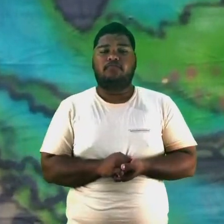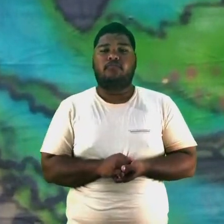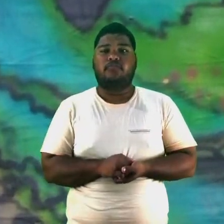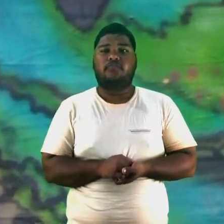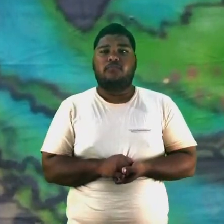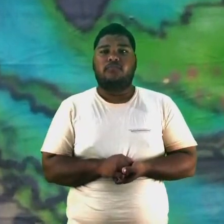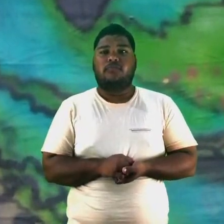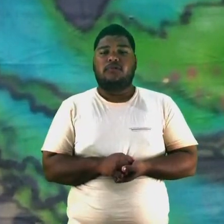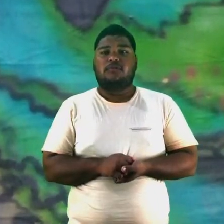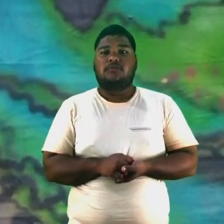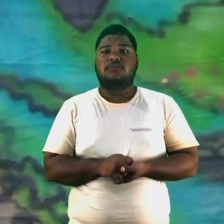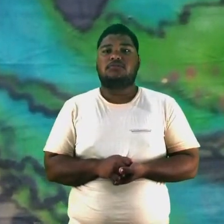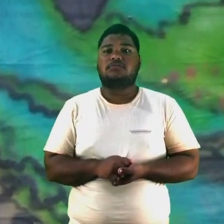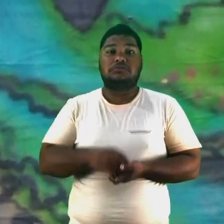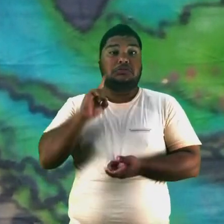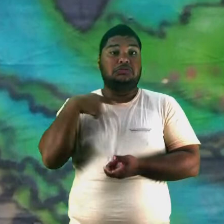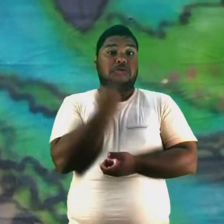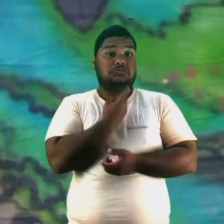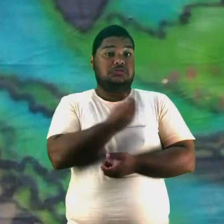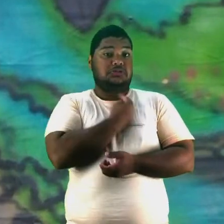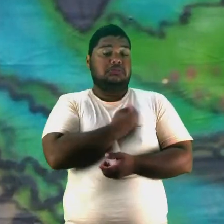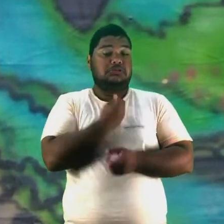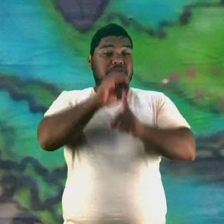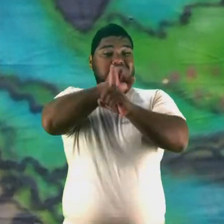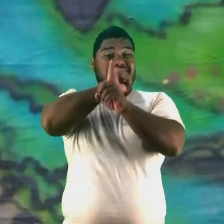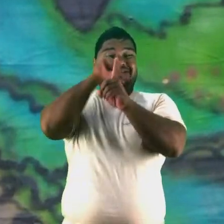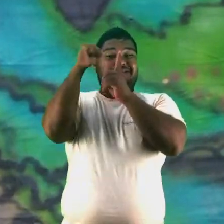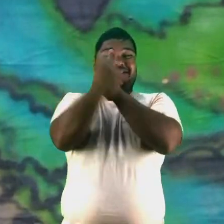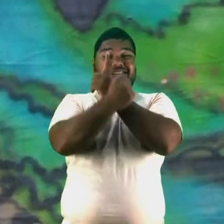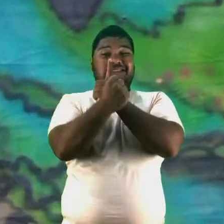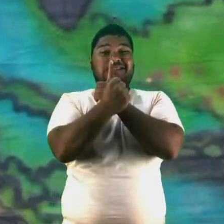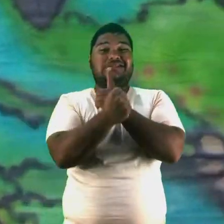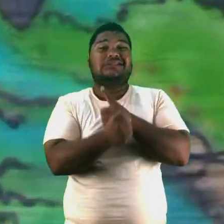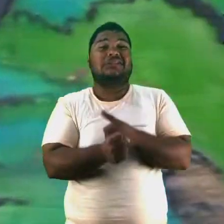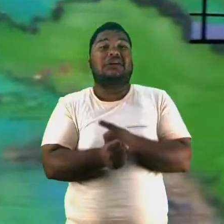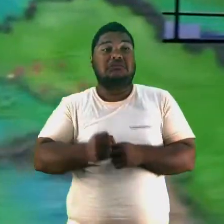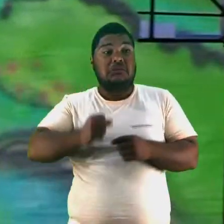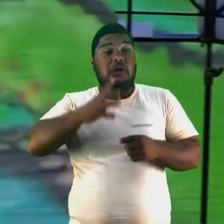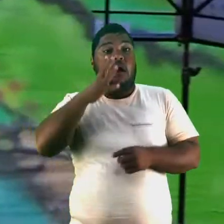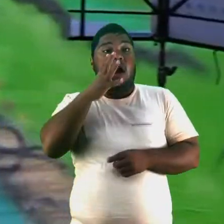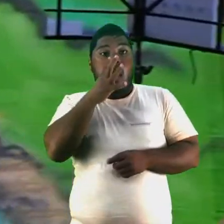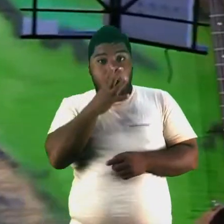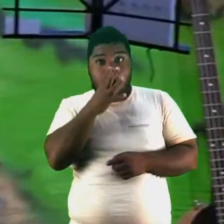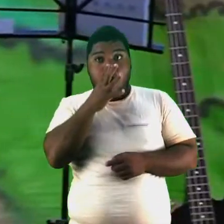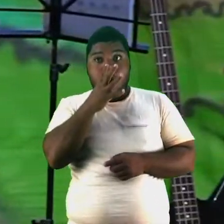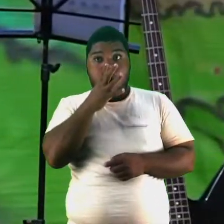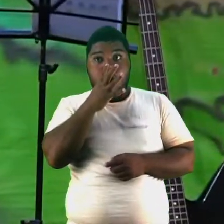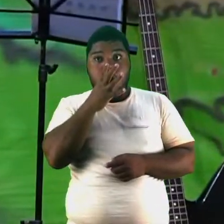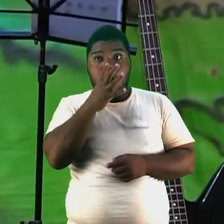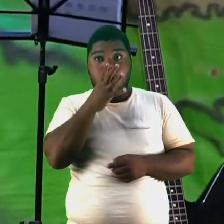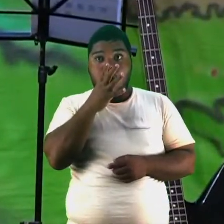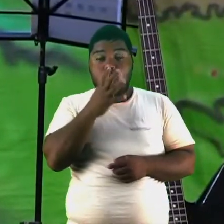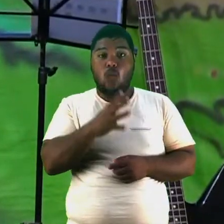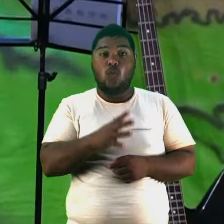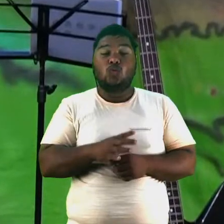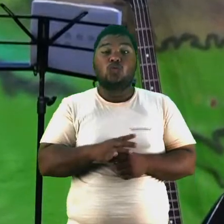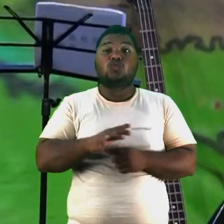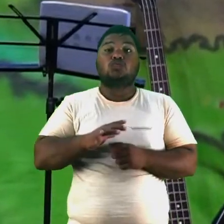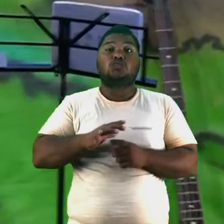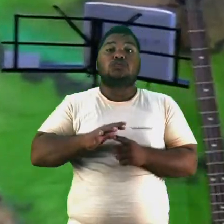Nós vivemos numa sociedade onde é impressionante o número de adultérios,